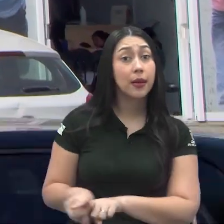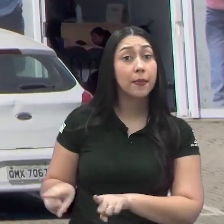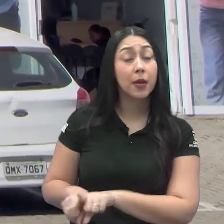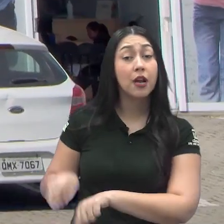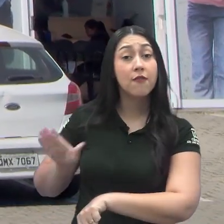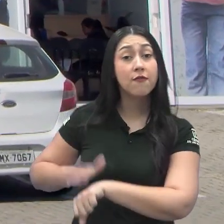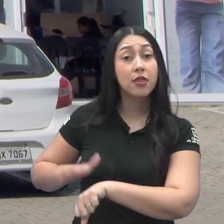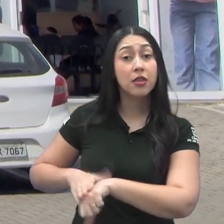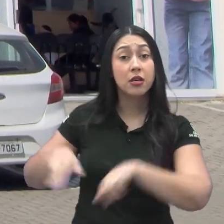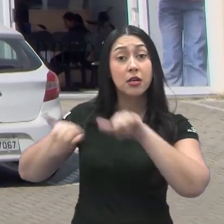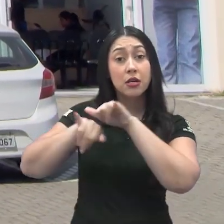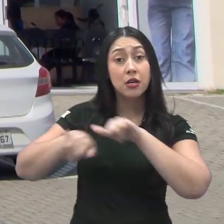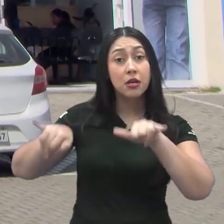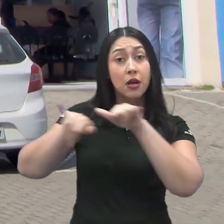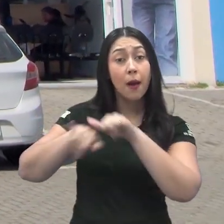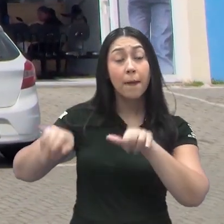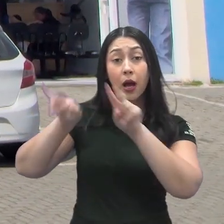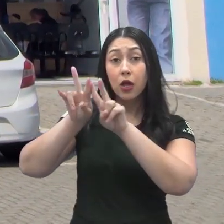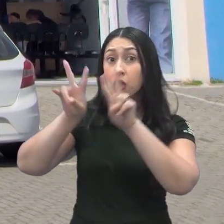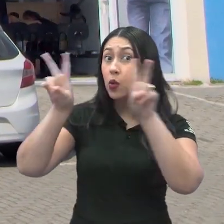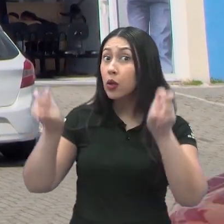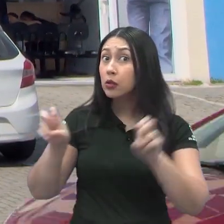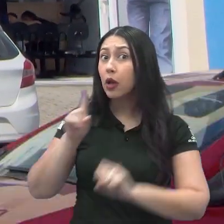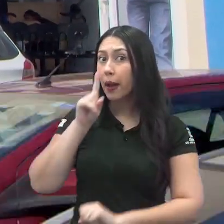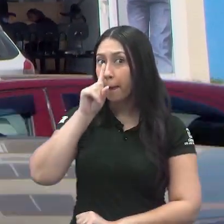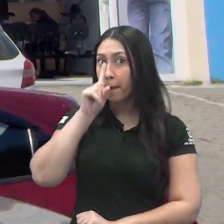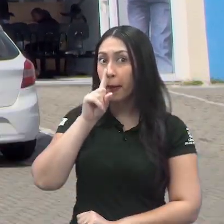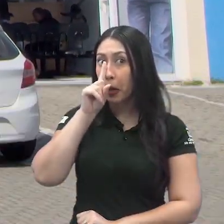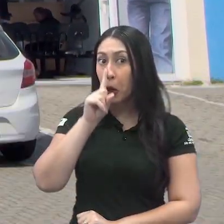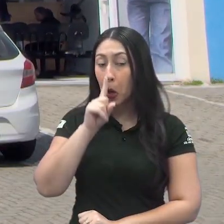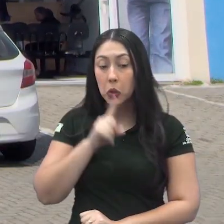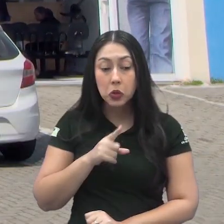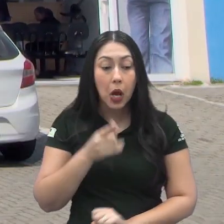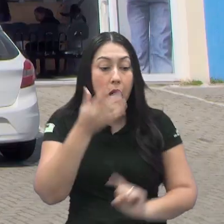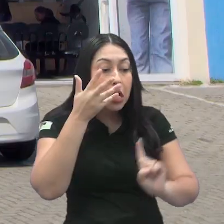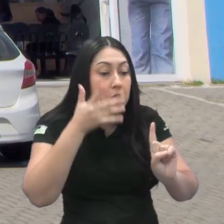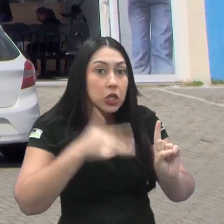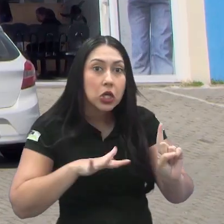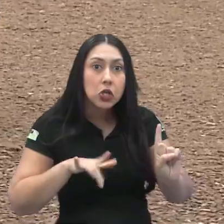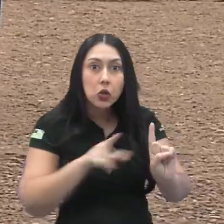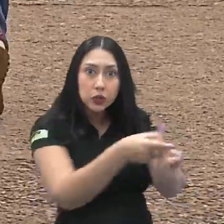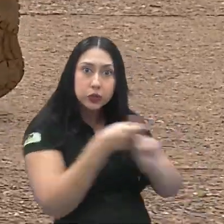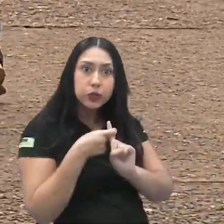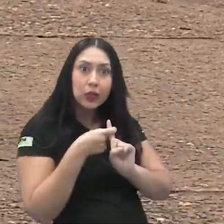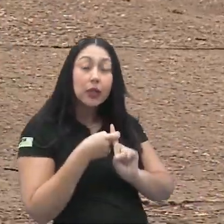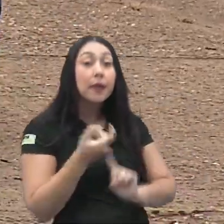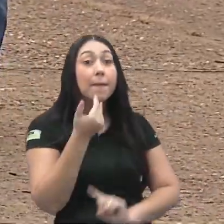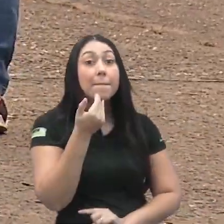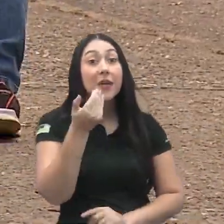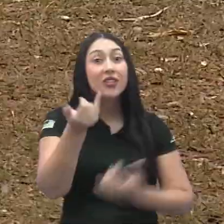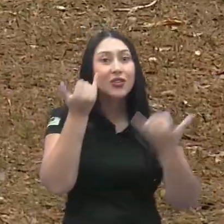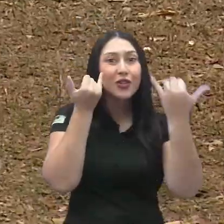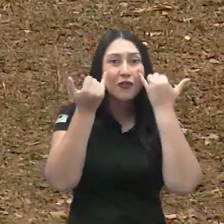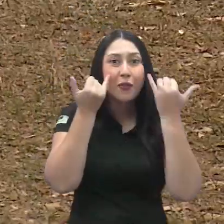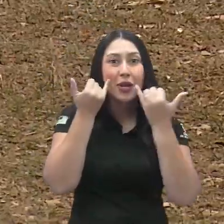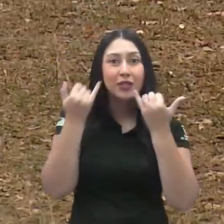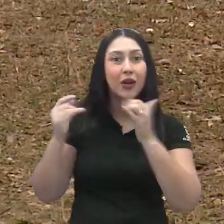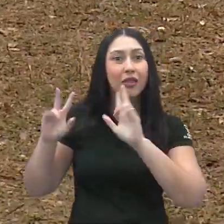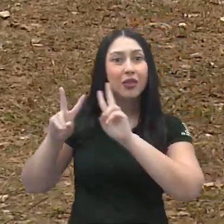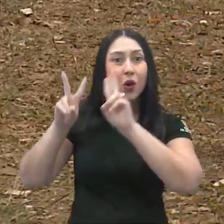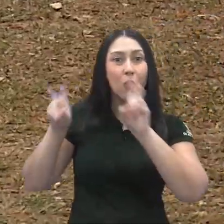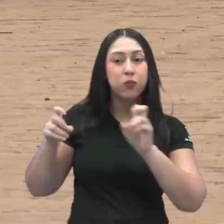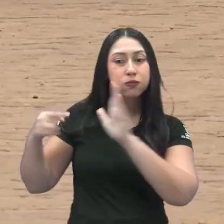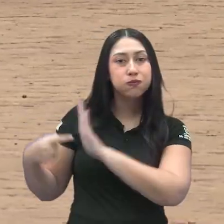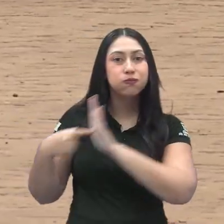e a realização de campanhas sobre o risco de sequestros de crianças e pedidos de informações sobre